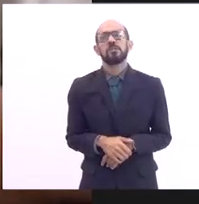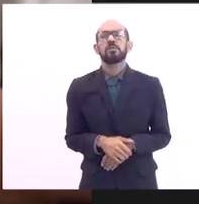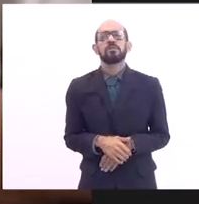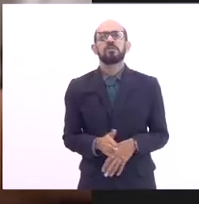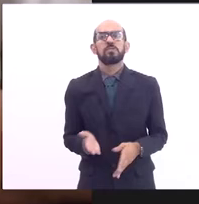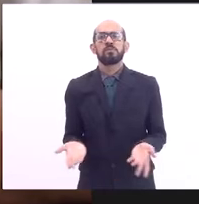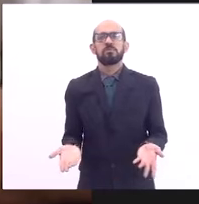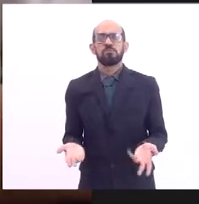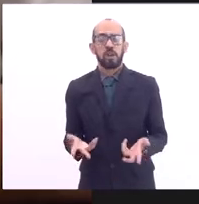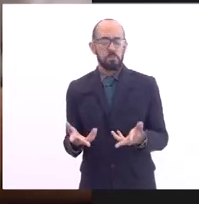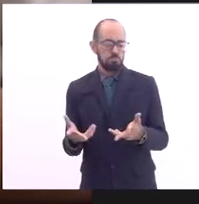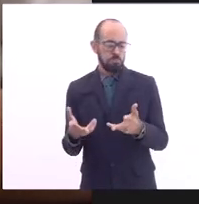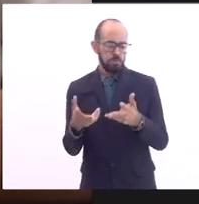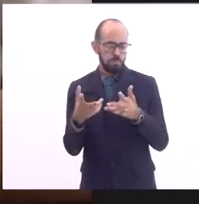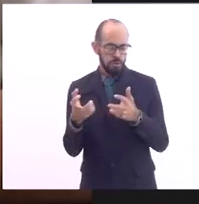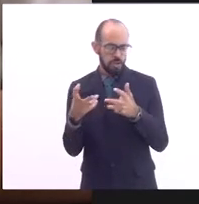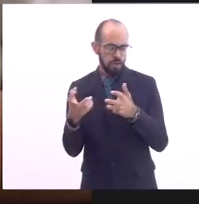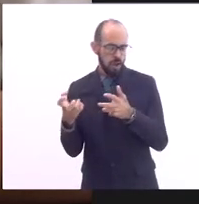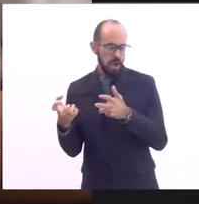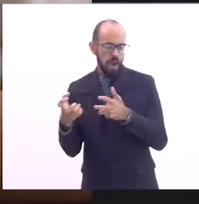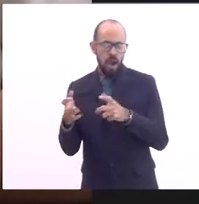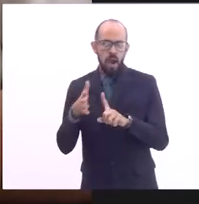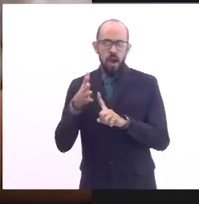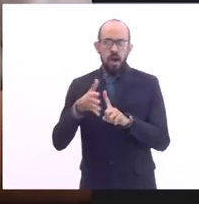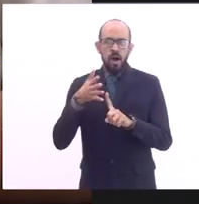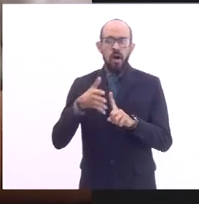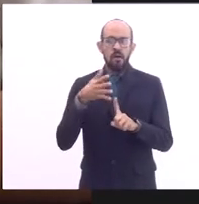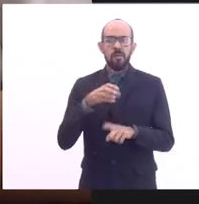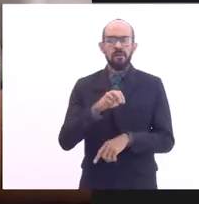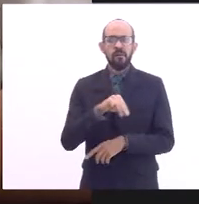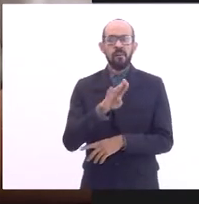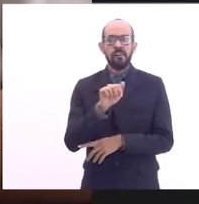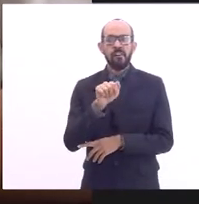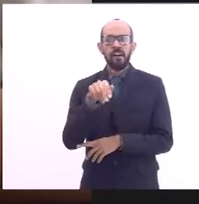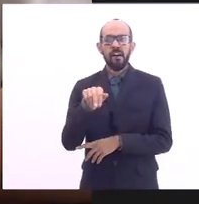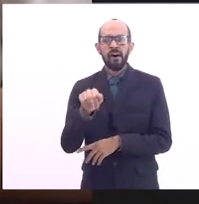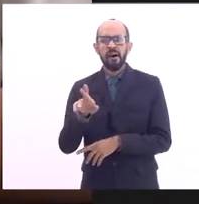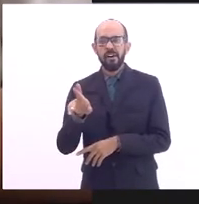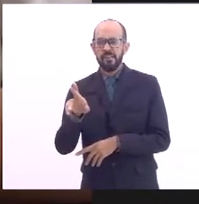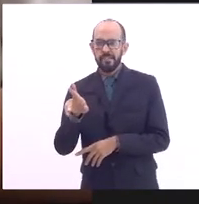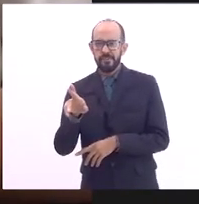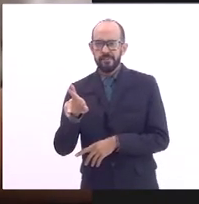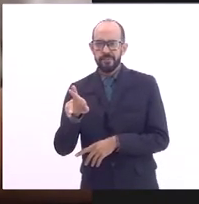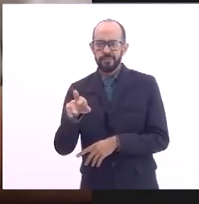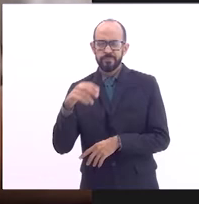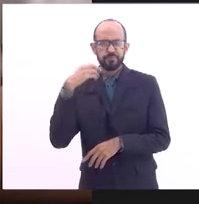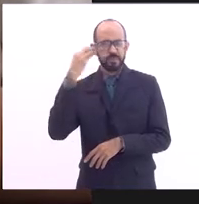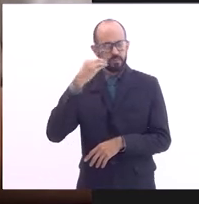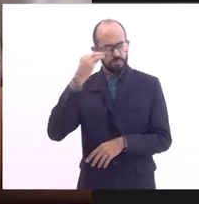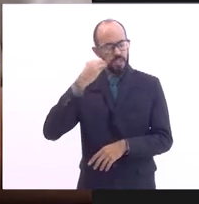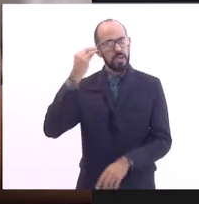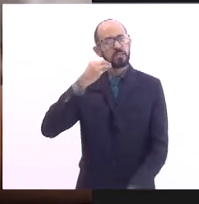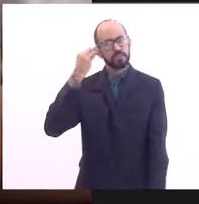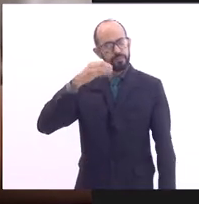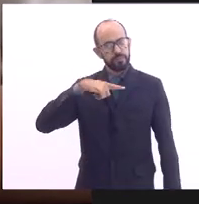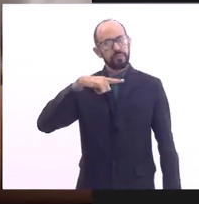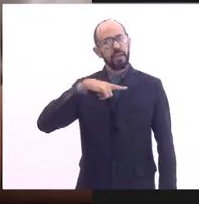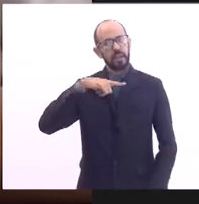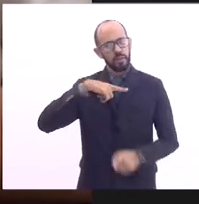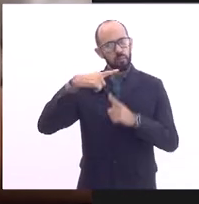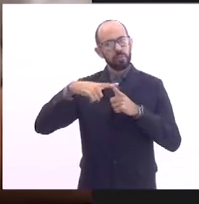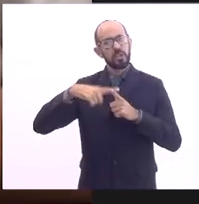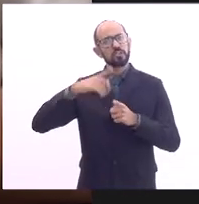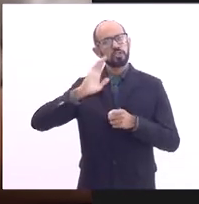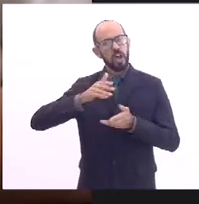Eu vi aí atentamente as palavras do Dr. Wagner Richter, que tem grande experiência por ter sido secretário